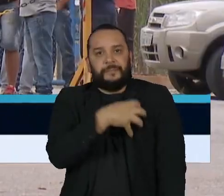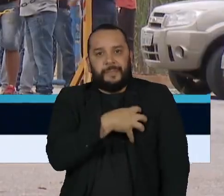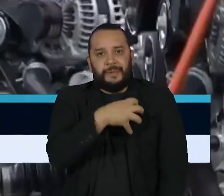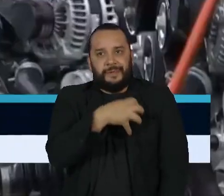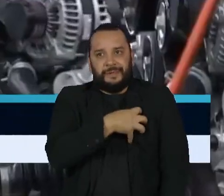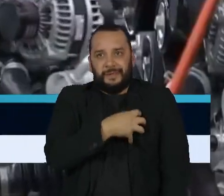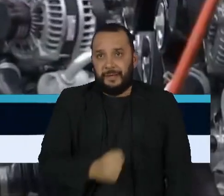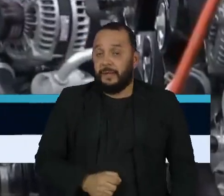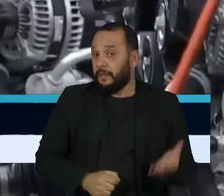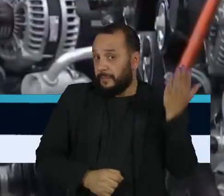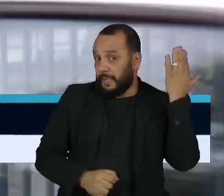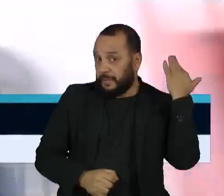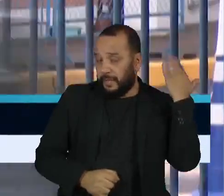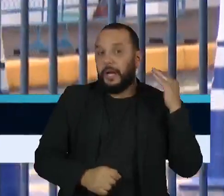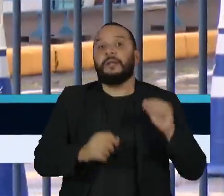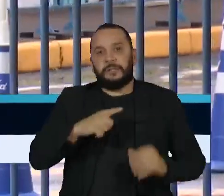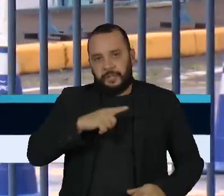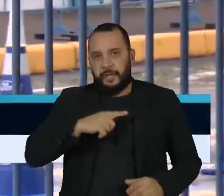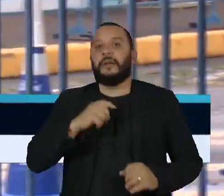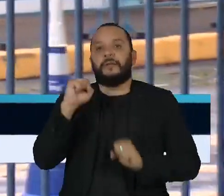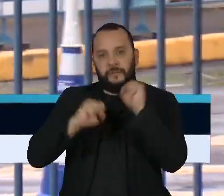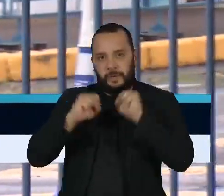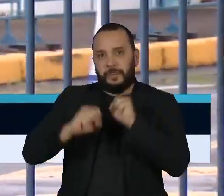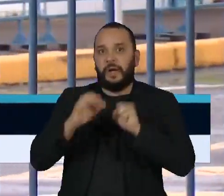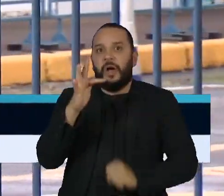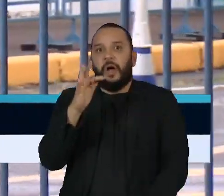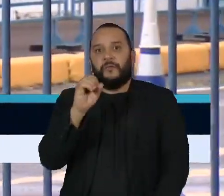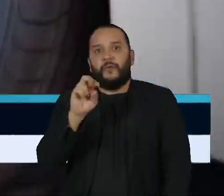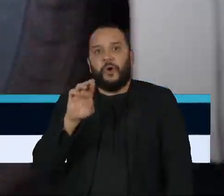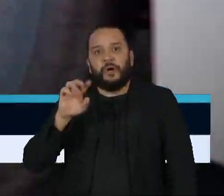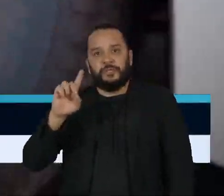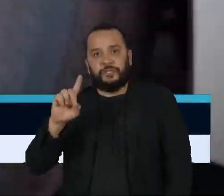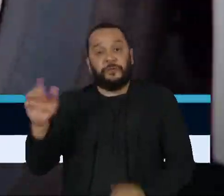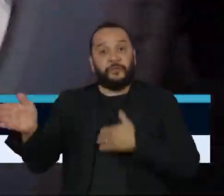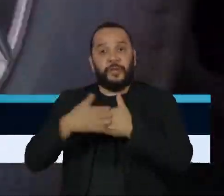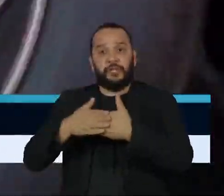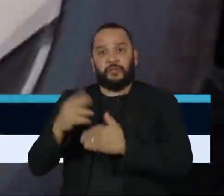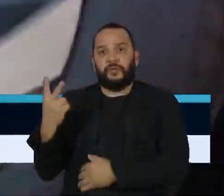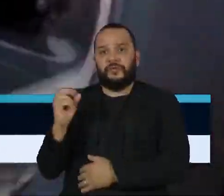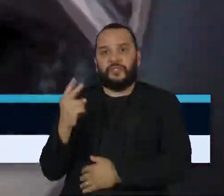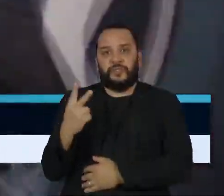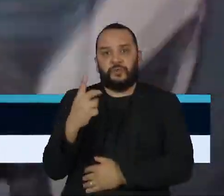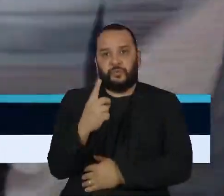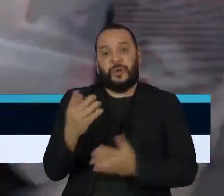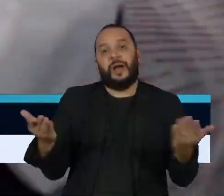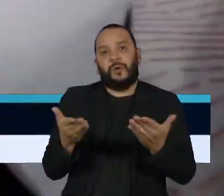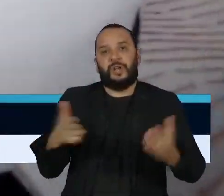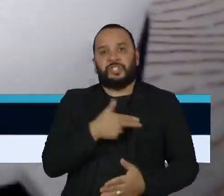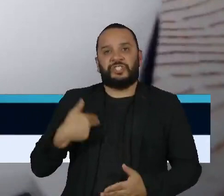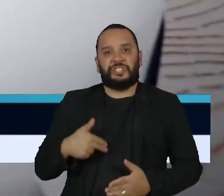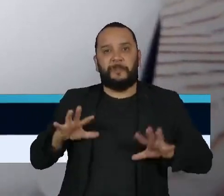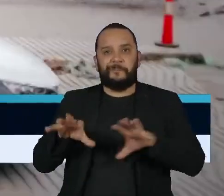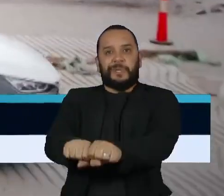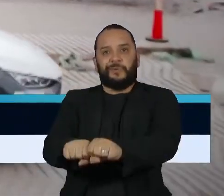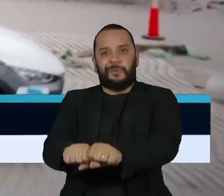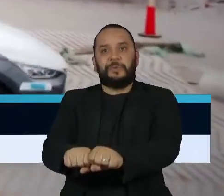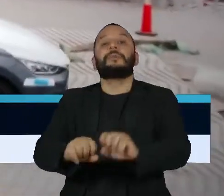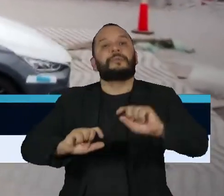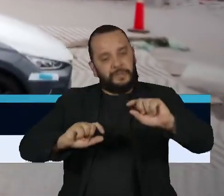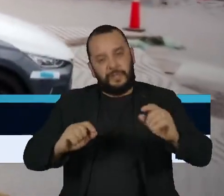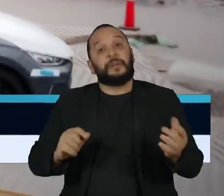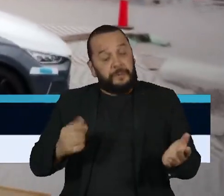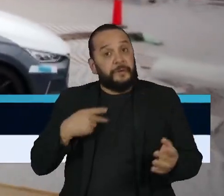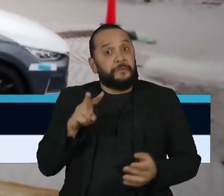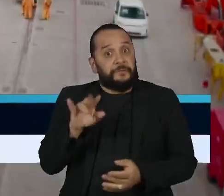local abrigava uma fábrica da Ford que fechou em 2021 a expectativa é de que os primeiros modelos cheguem ao mercado